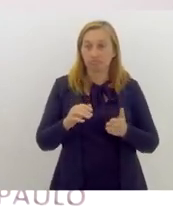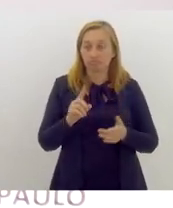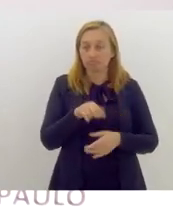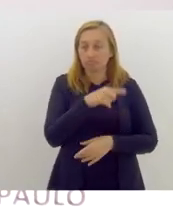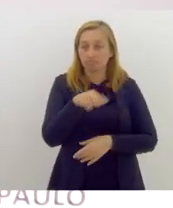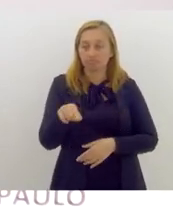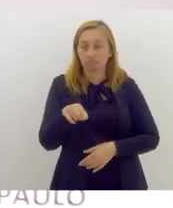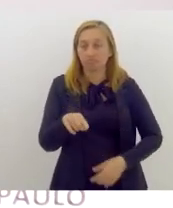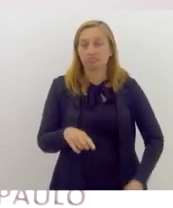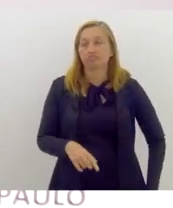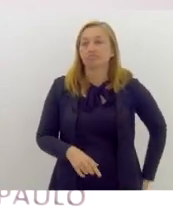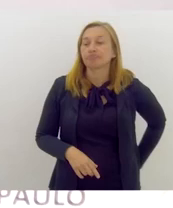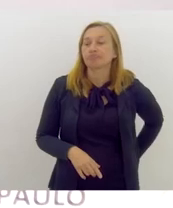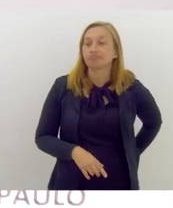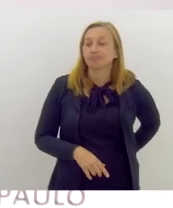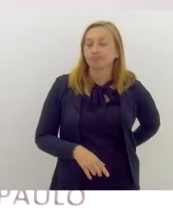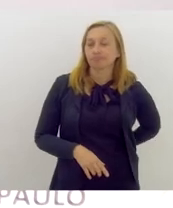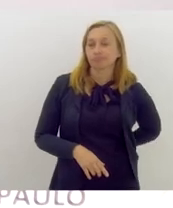liminar